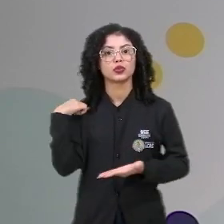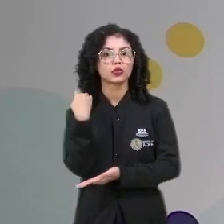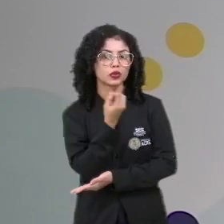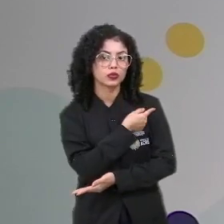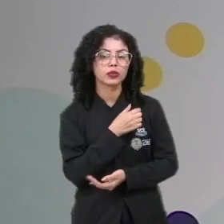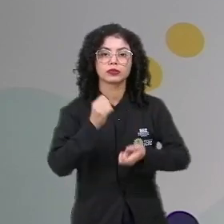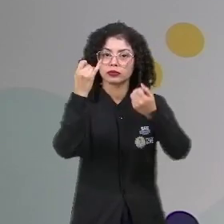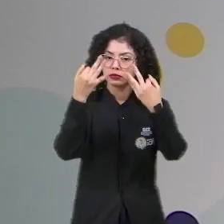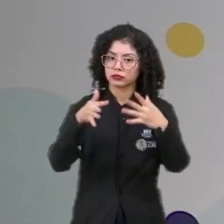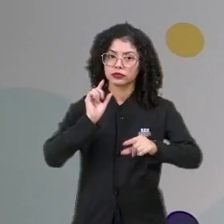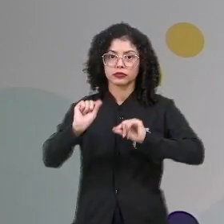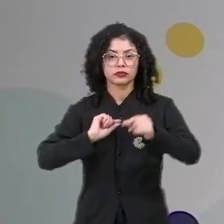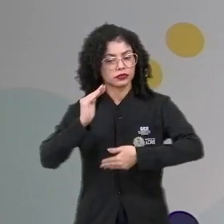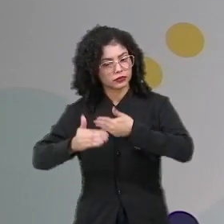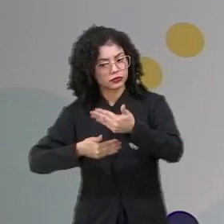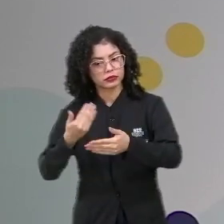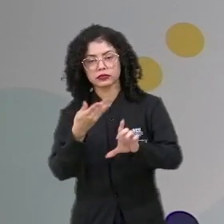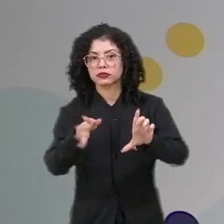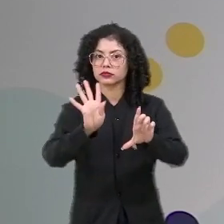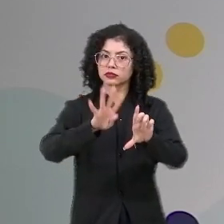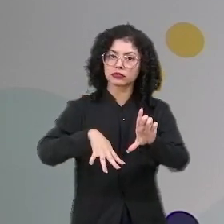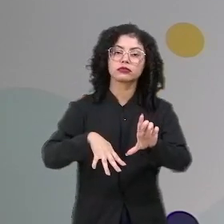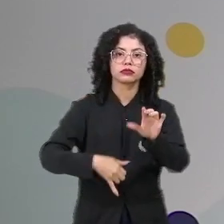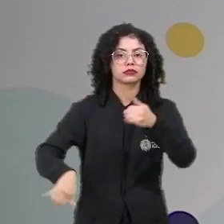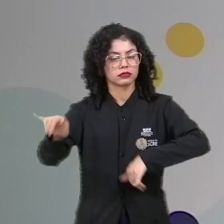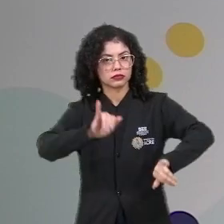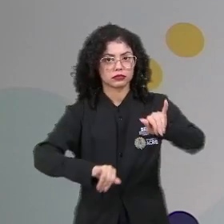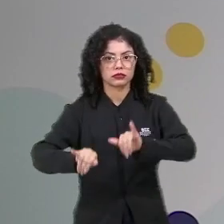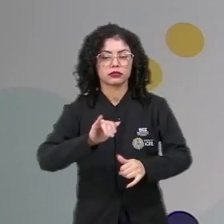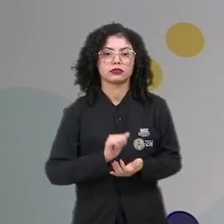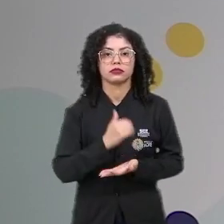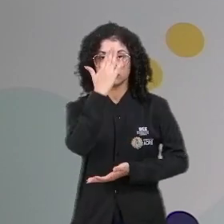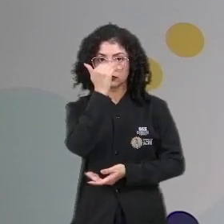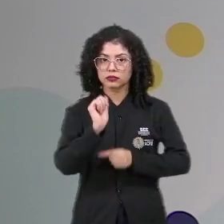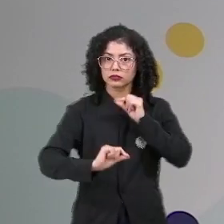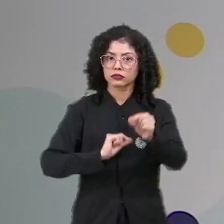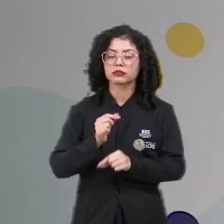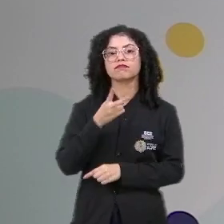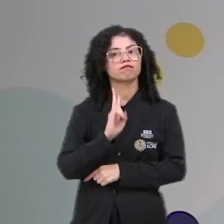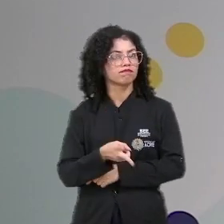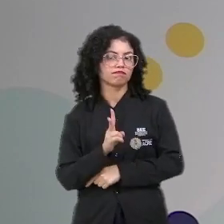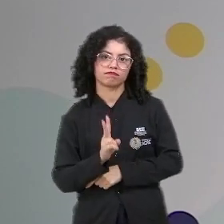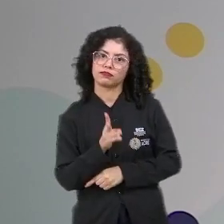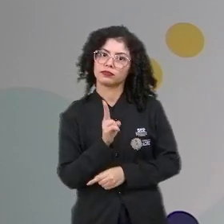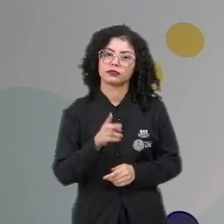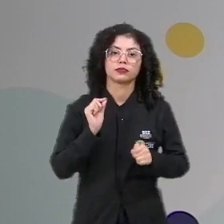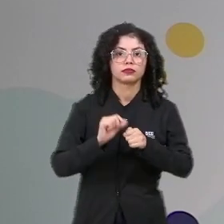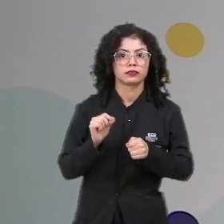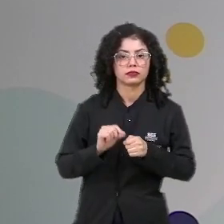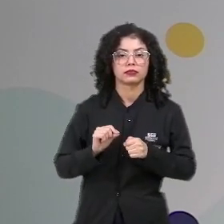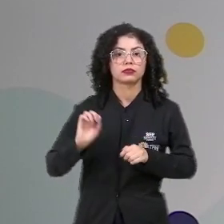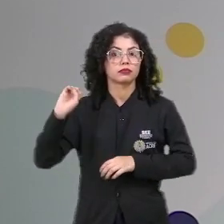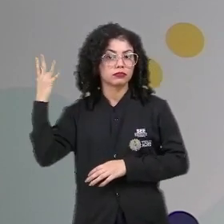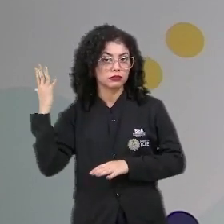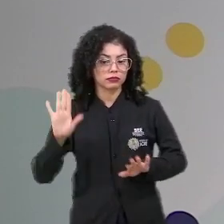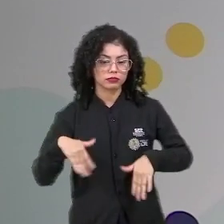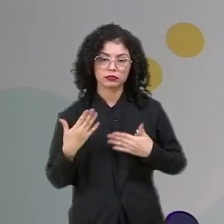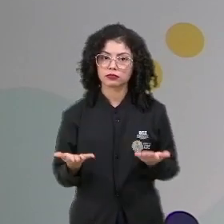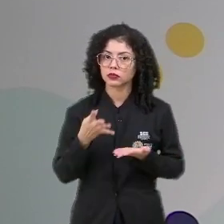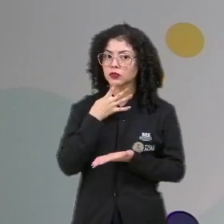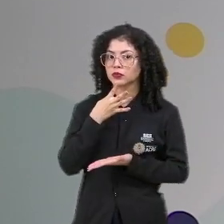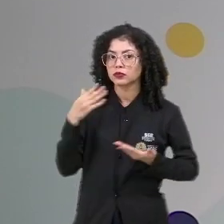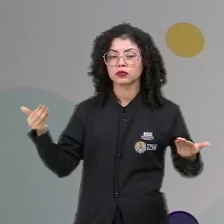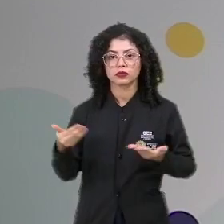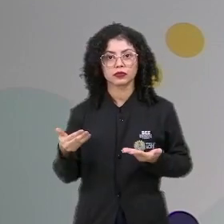vamos tratar da evolução da tabela periódica. Sabemos que nem sempre ela foi da forma que a qual